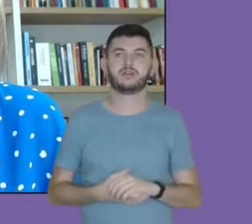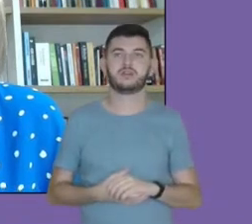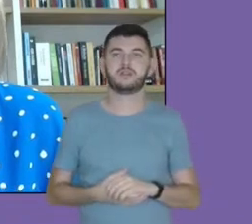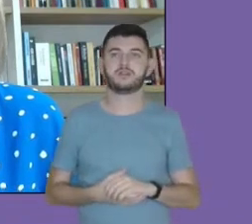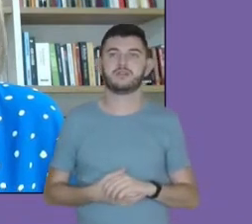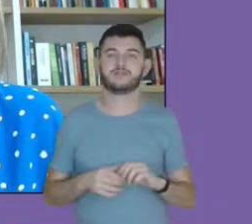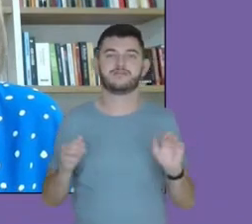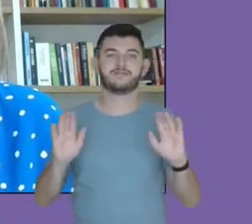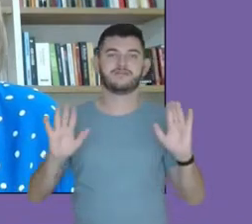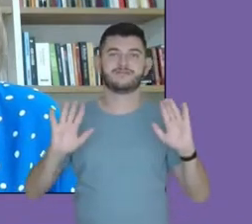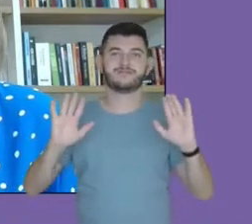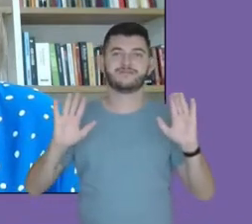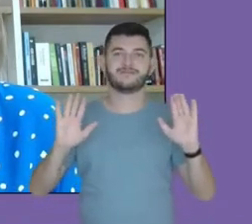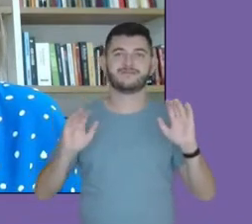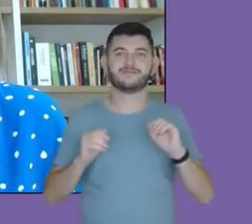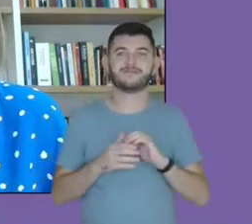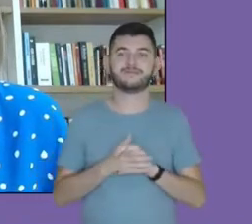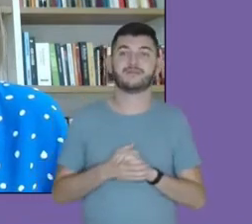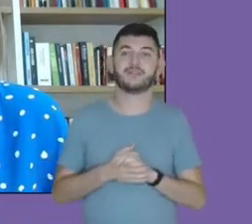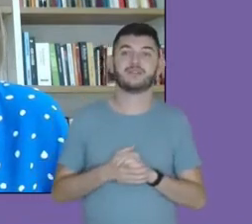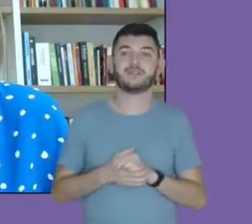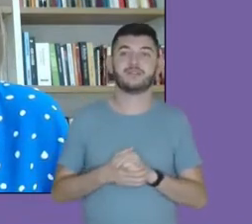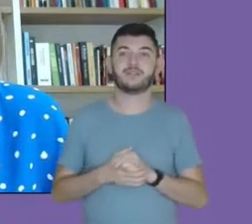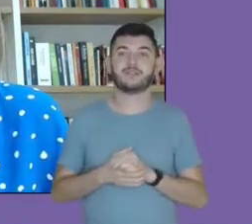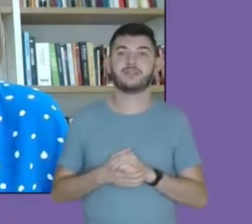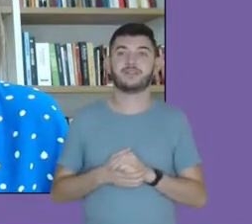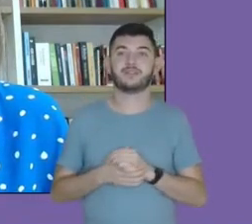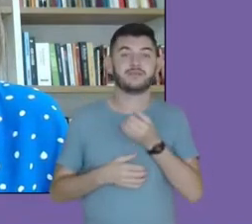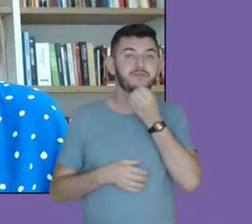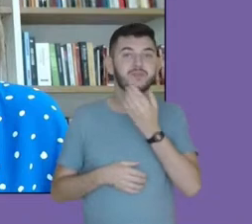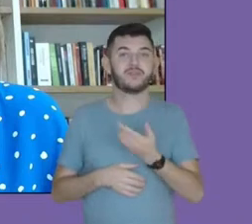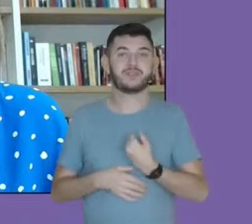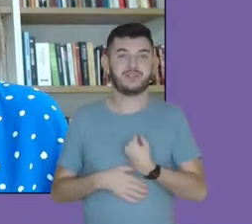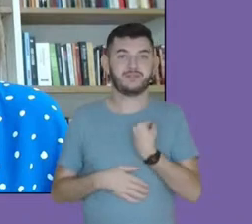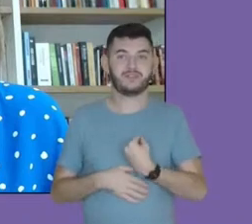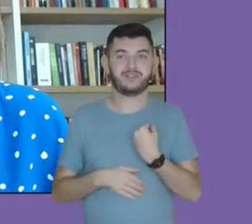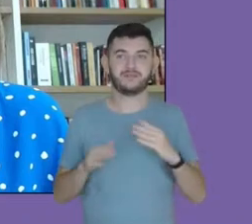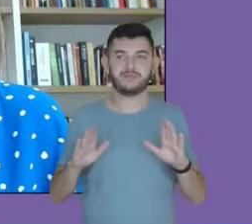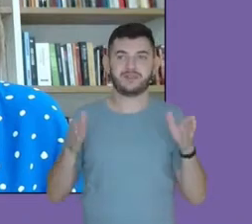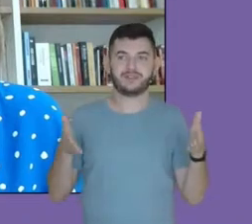Bom, olá, muito bom estar aqui nessa roda de